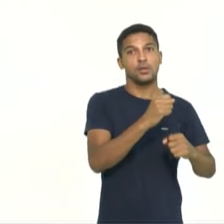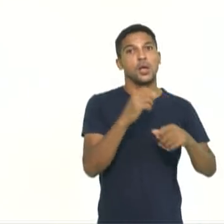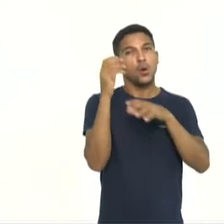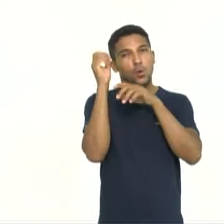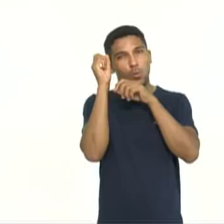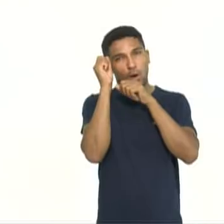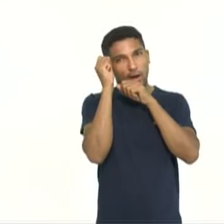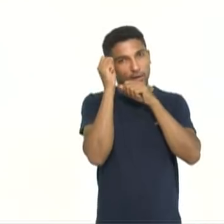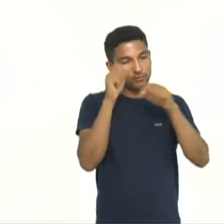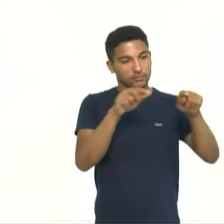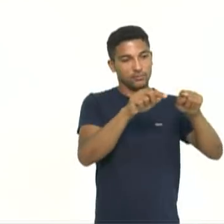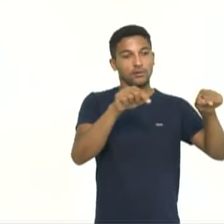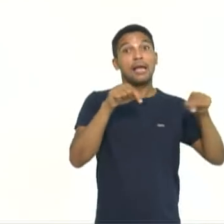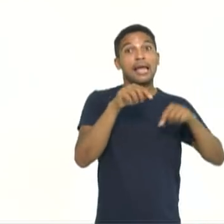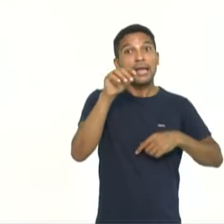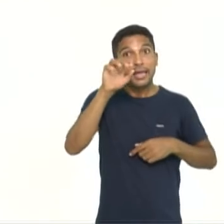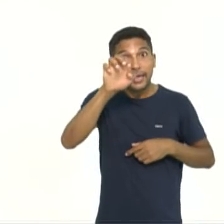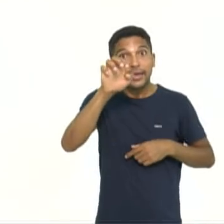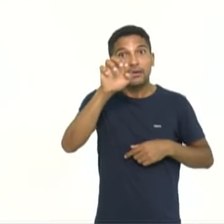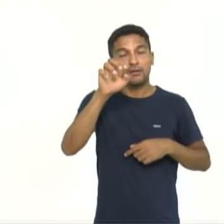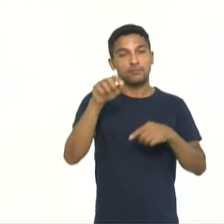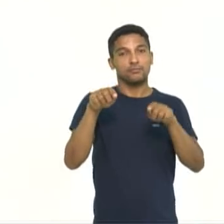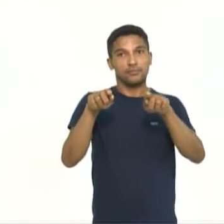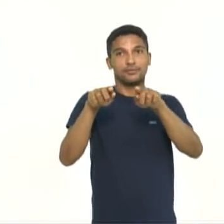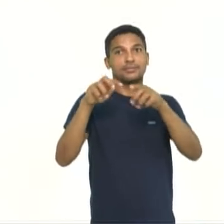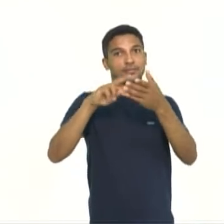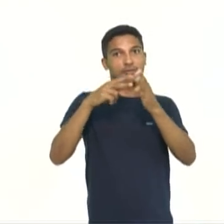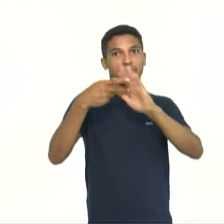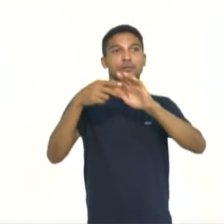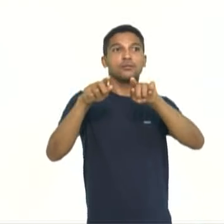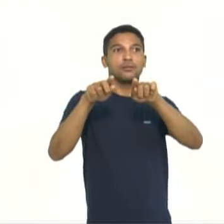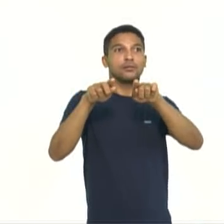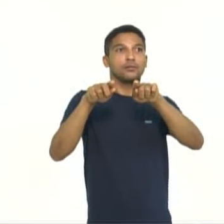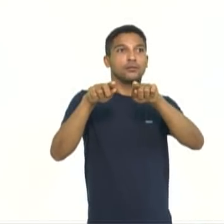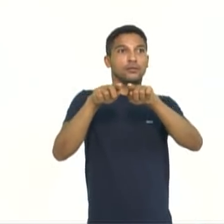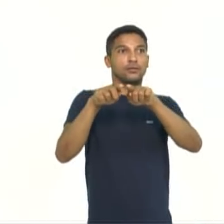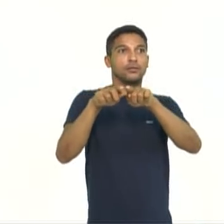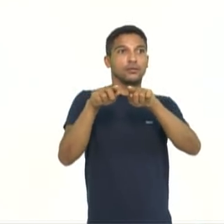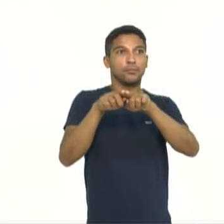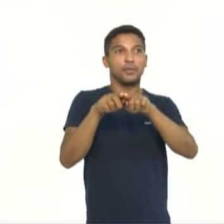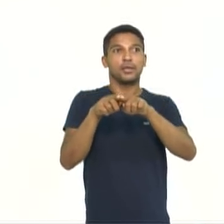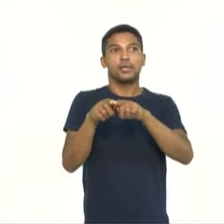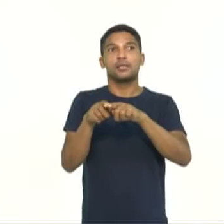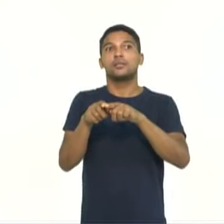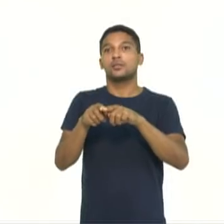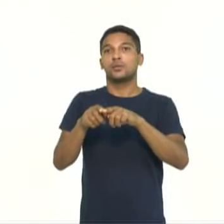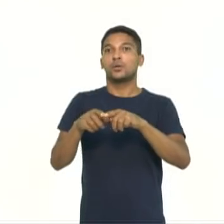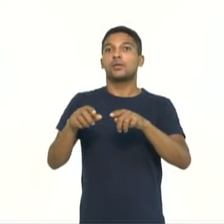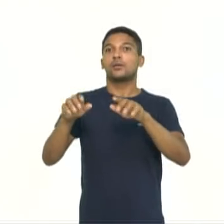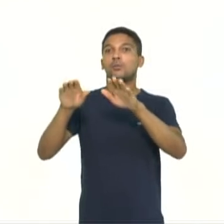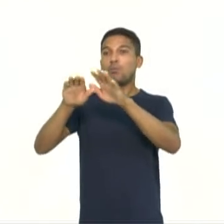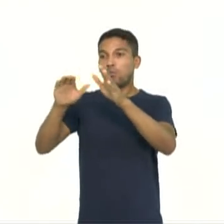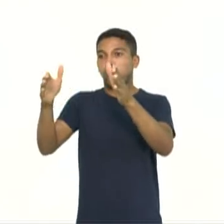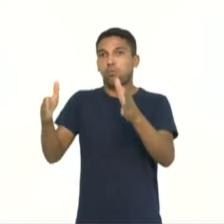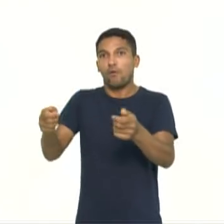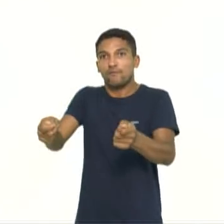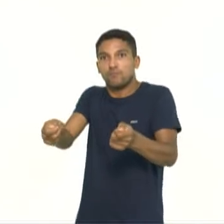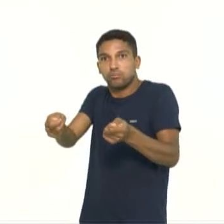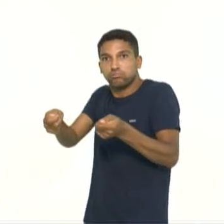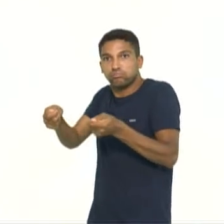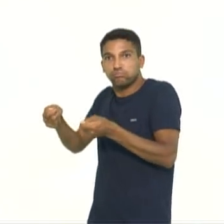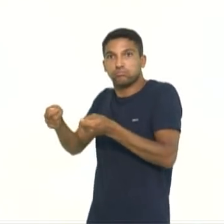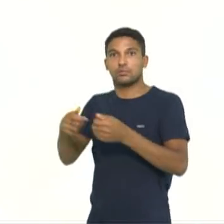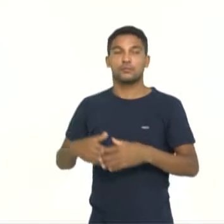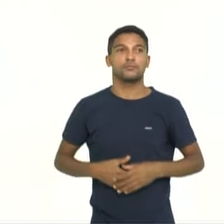e faz suco. O verbo preparar e fazer, 2 orações somadas ali, né, por meio da conjunção coordenativa